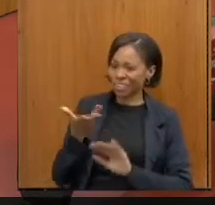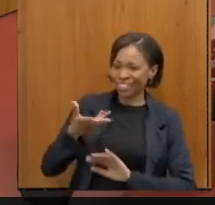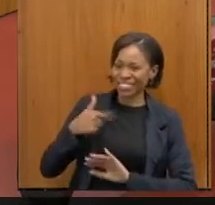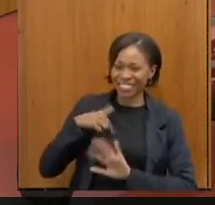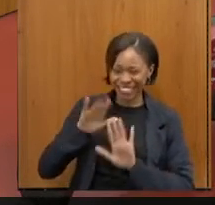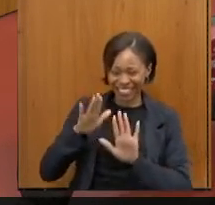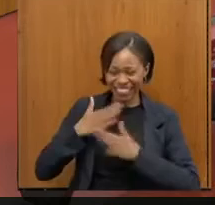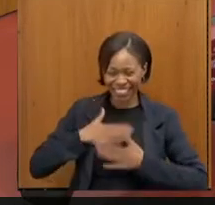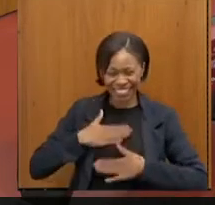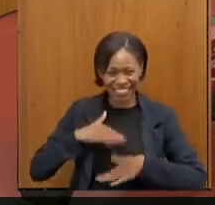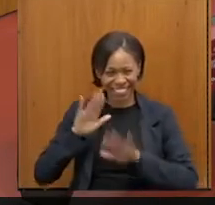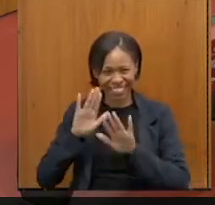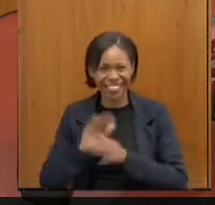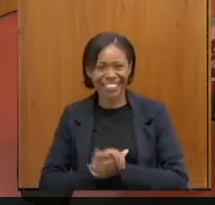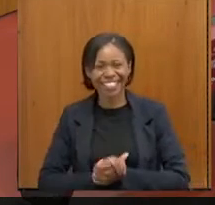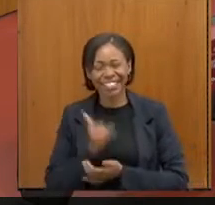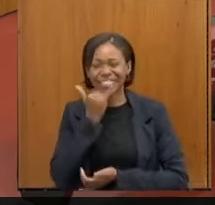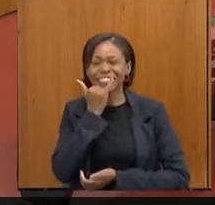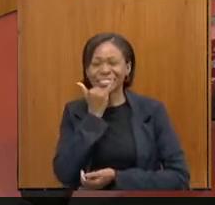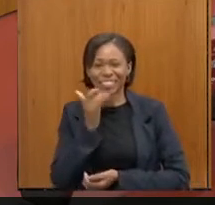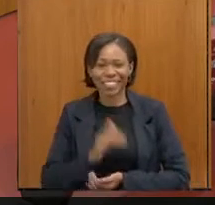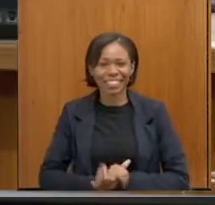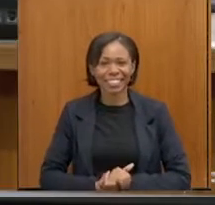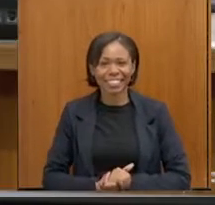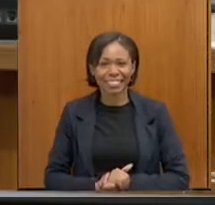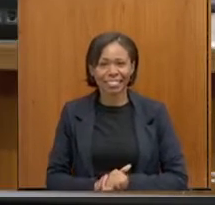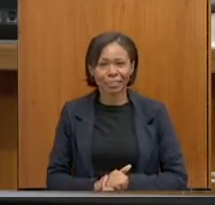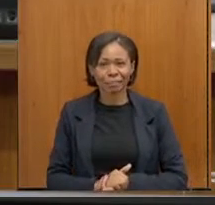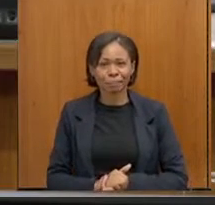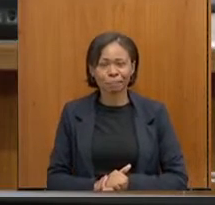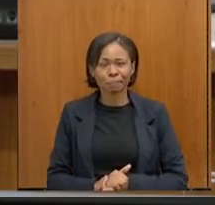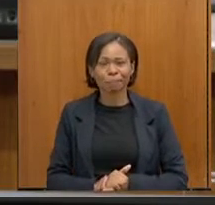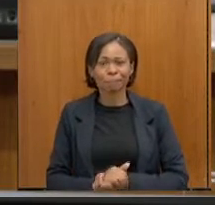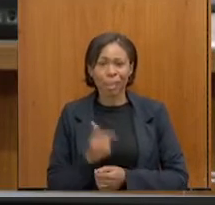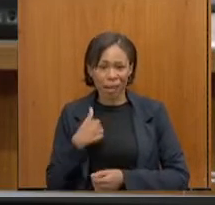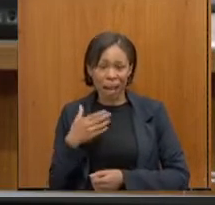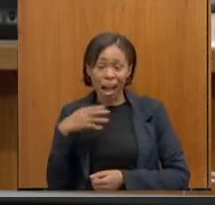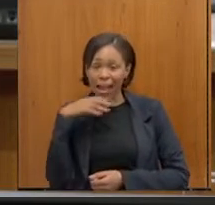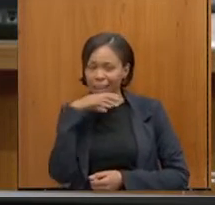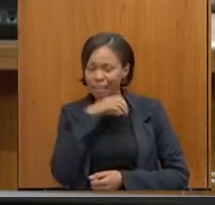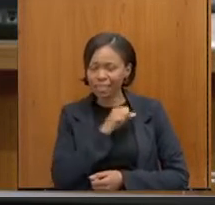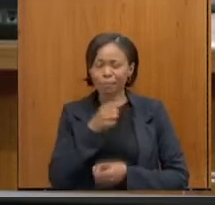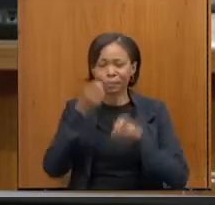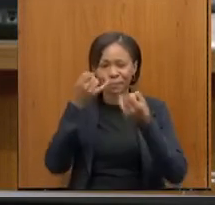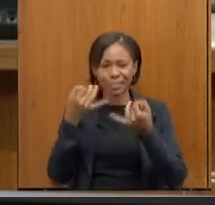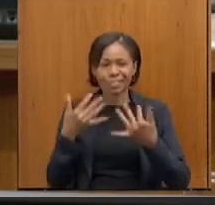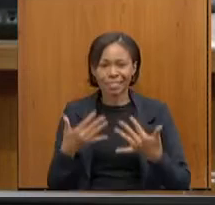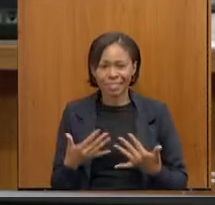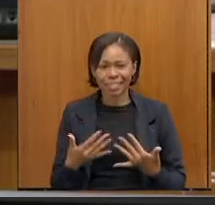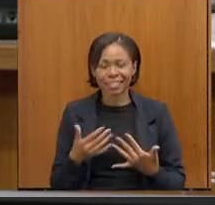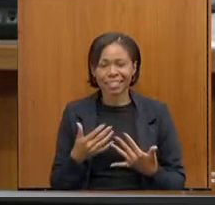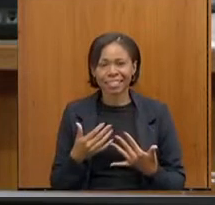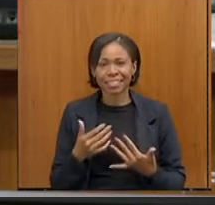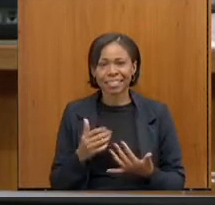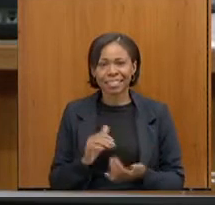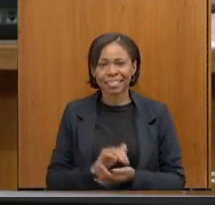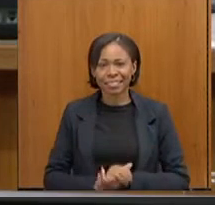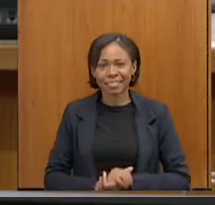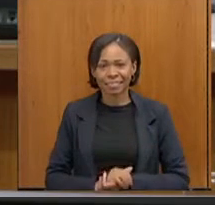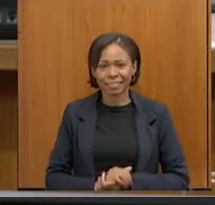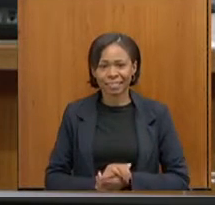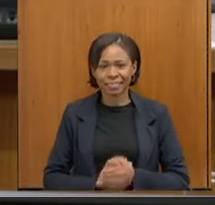aqui para deixar vou correr para essa Desculpa vou aqui rapidamente dizer sobre o